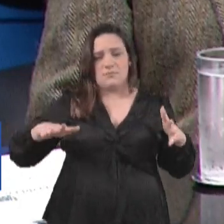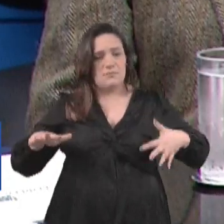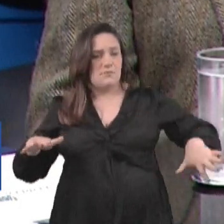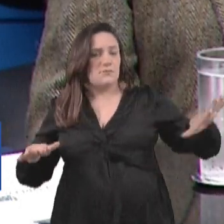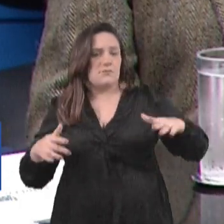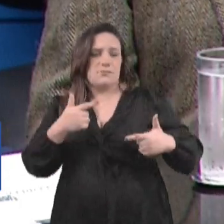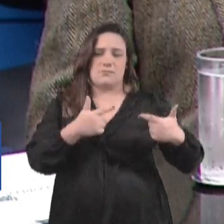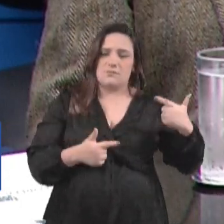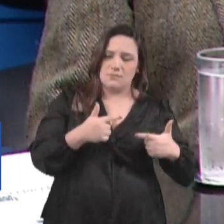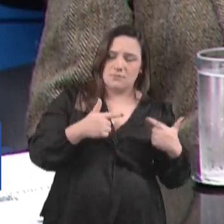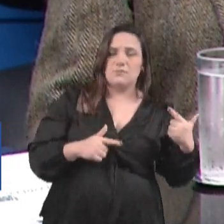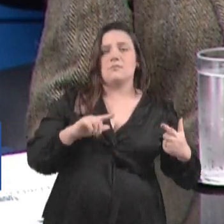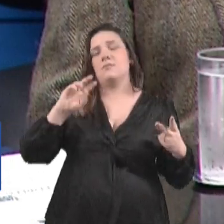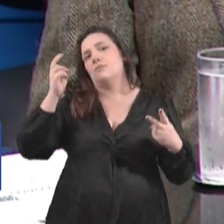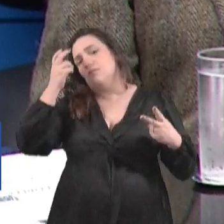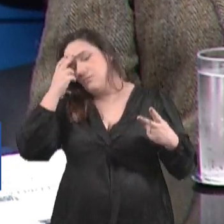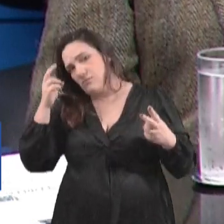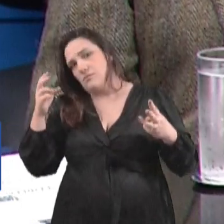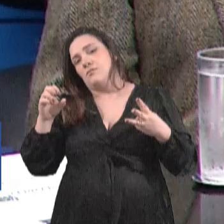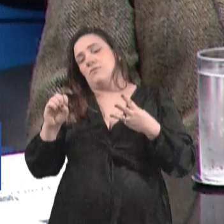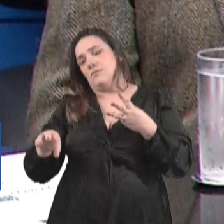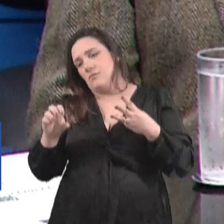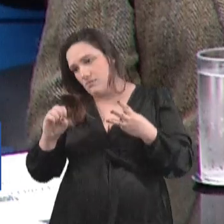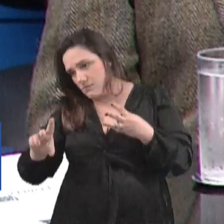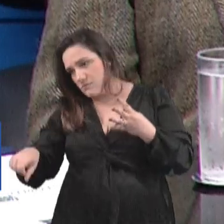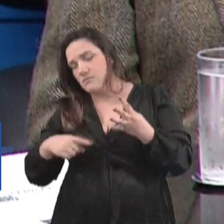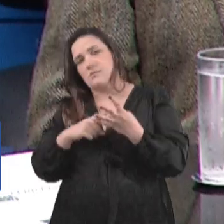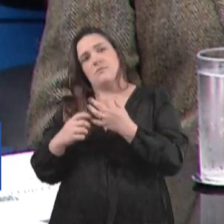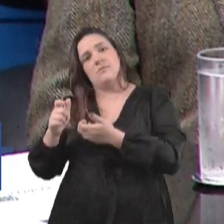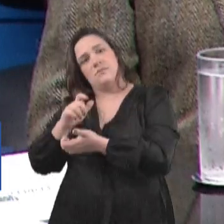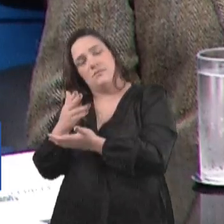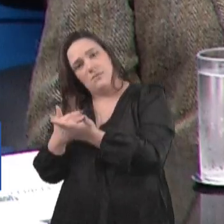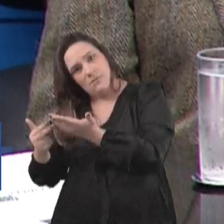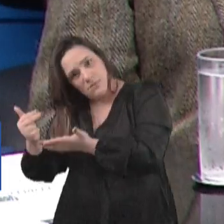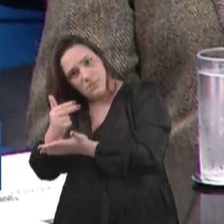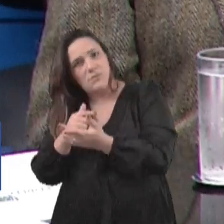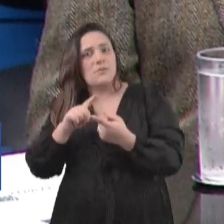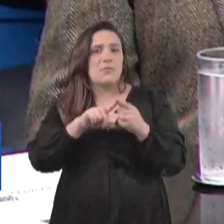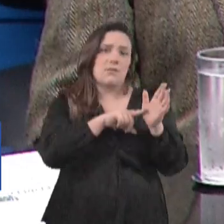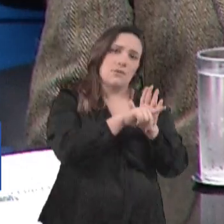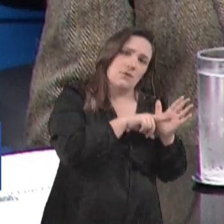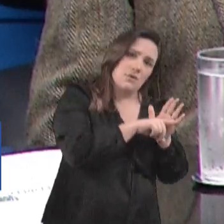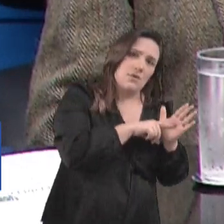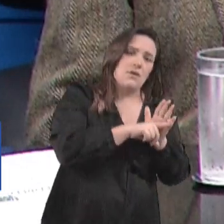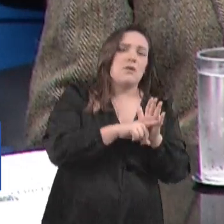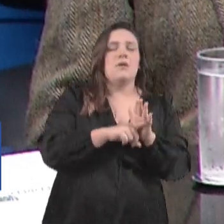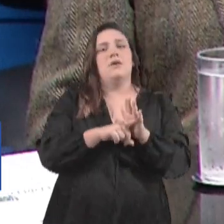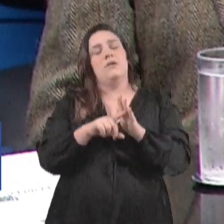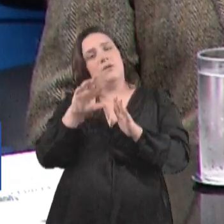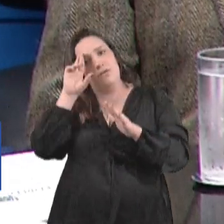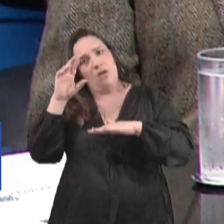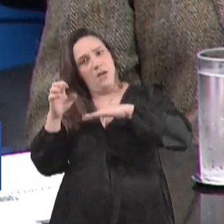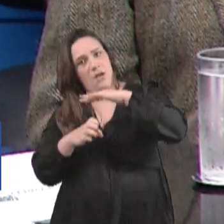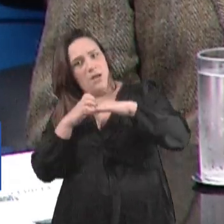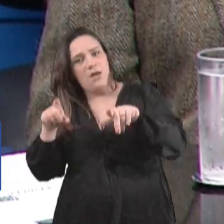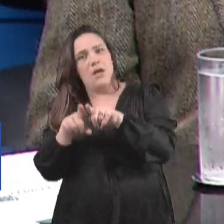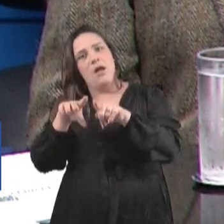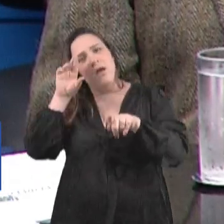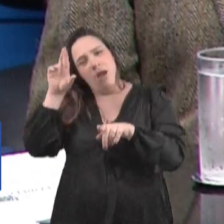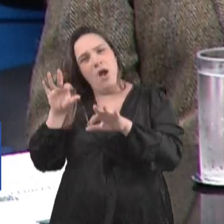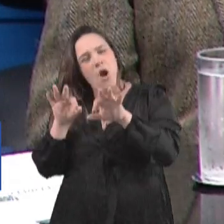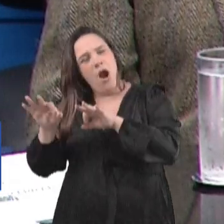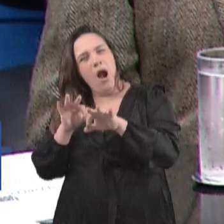da política, da cultura, da educação, das artes, da pesquisa, do empreendedorismo e da gestão